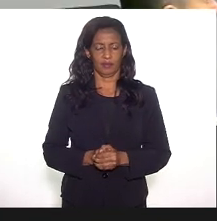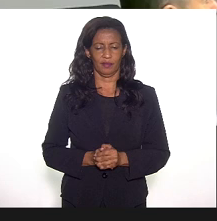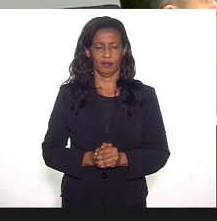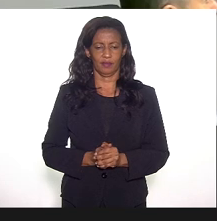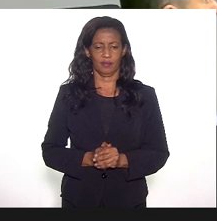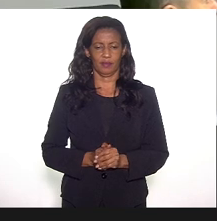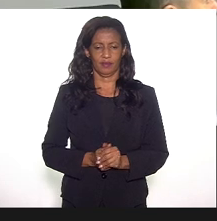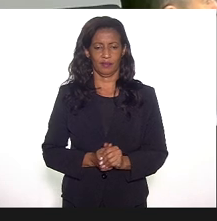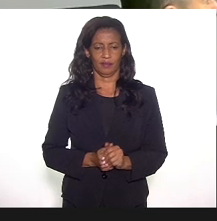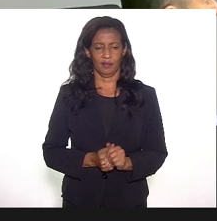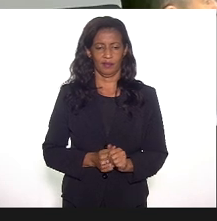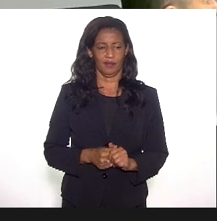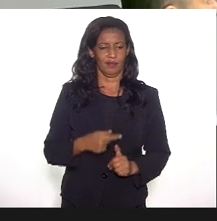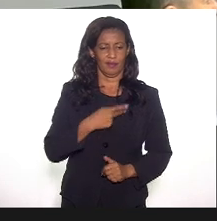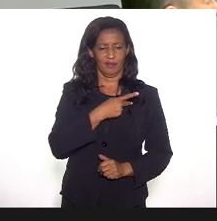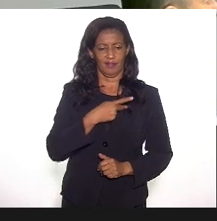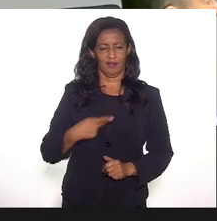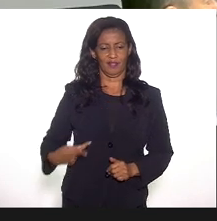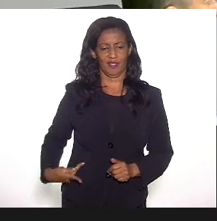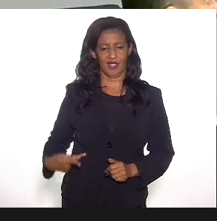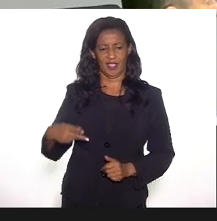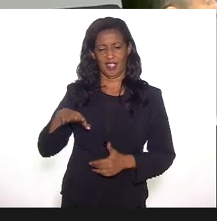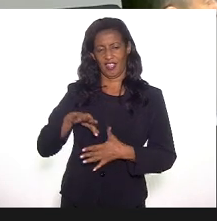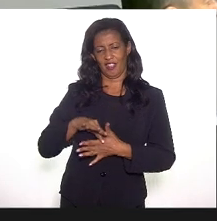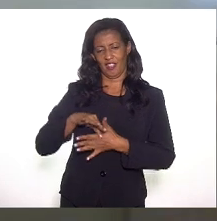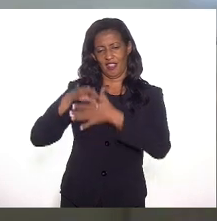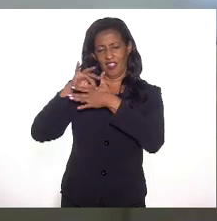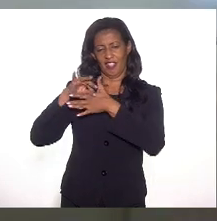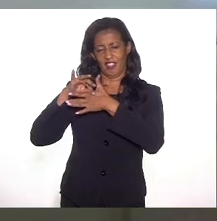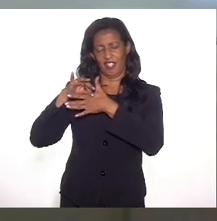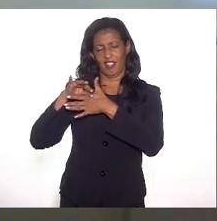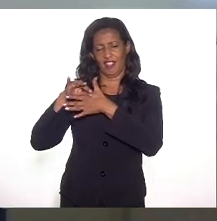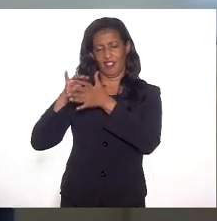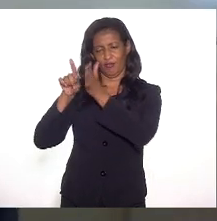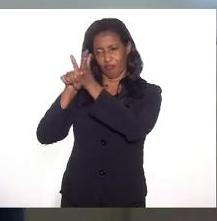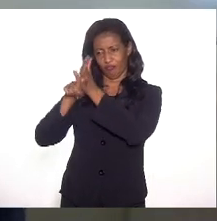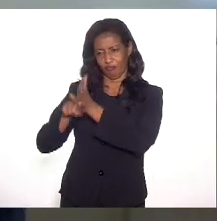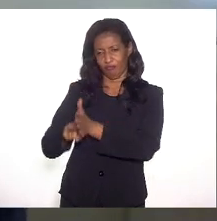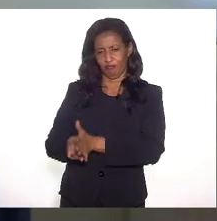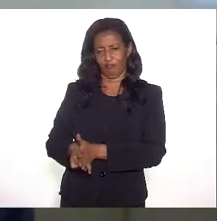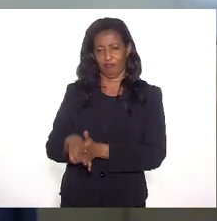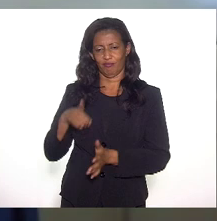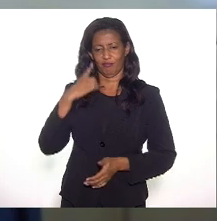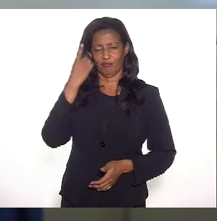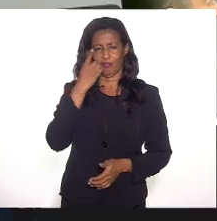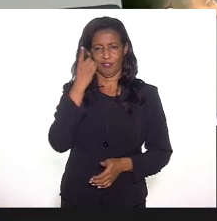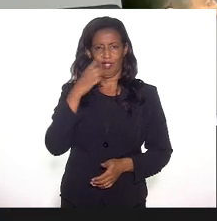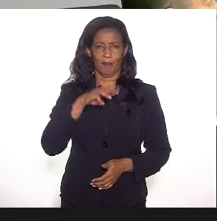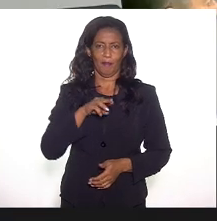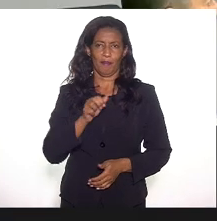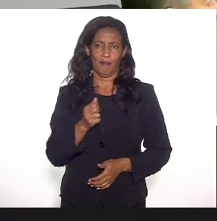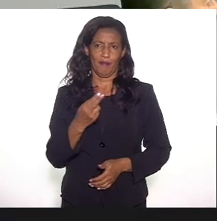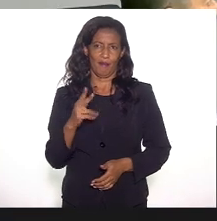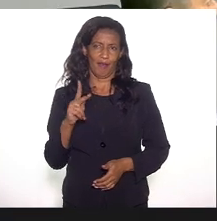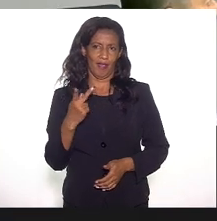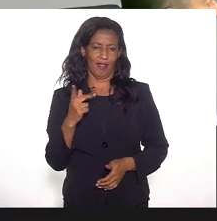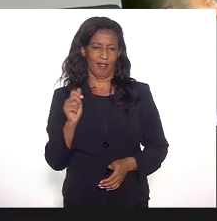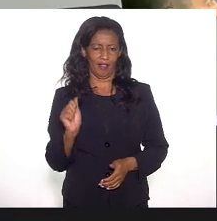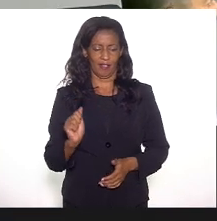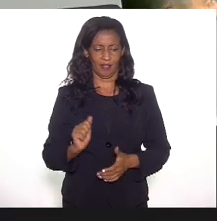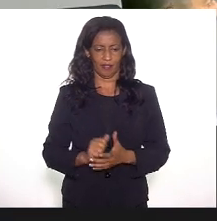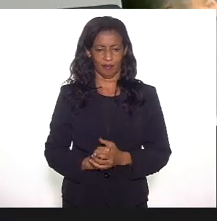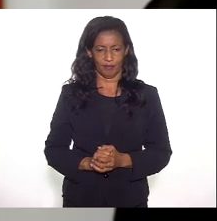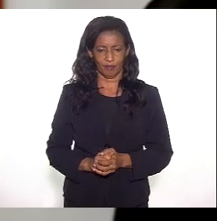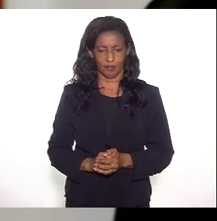presidente interina e líder das pesquisas, deputada Marta Rocha. Deputado